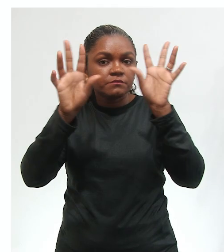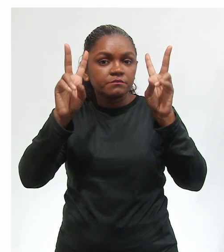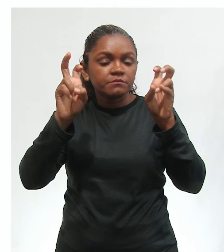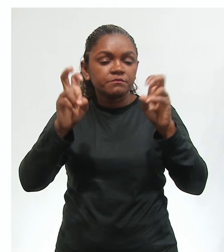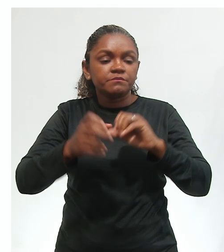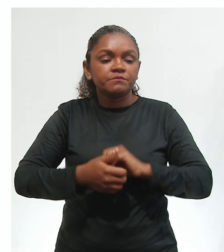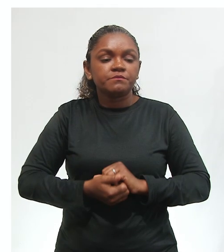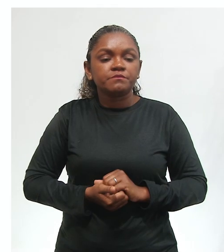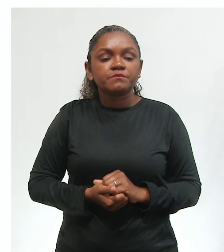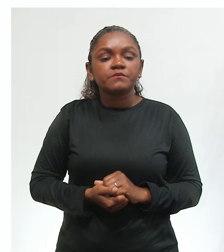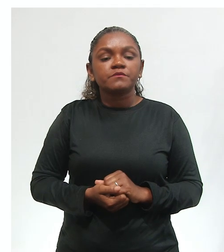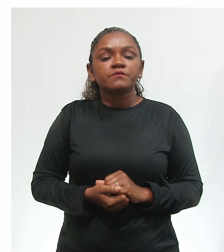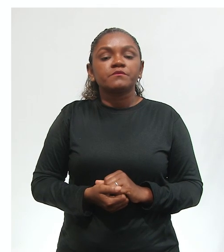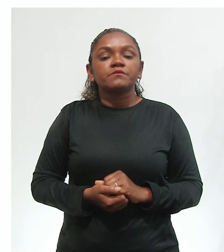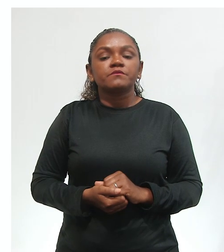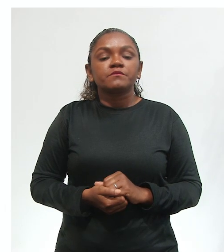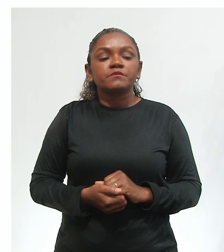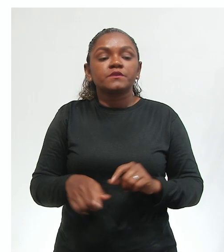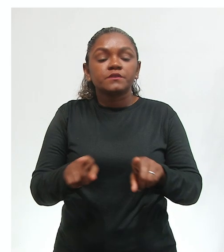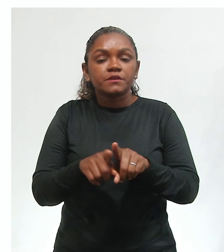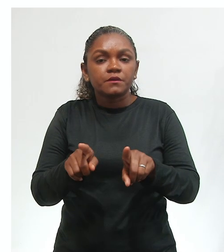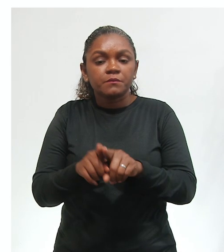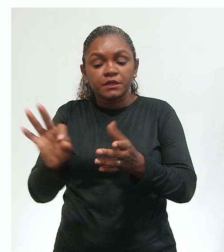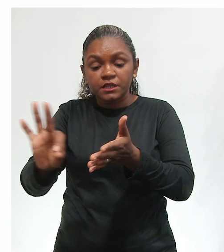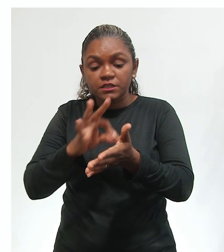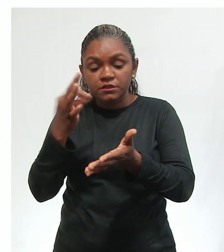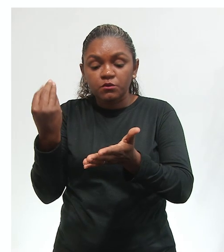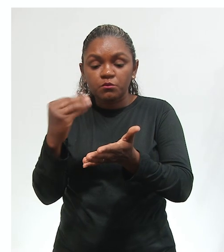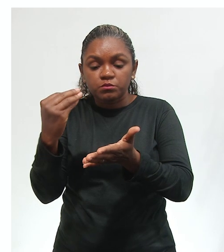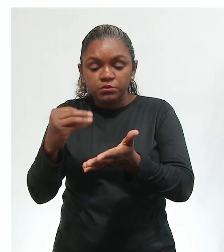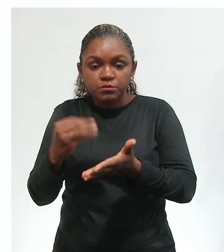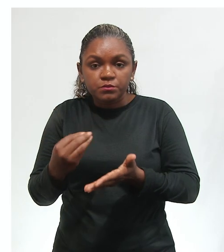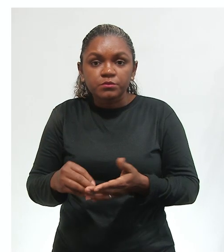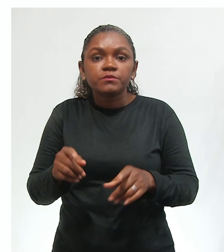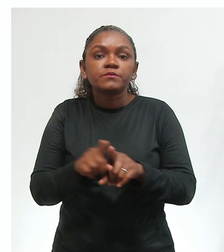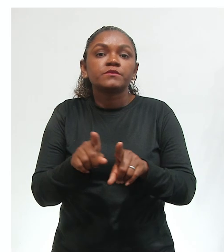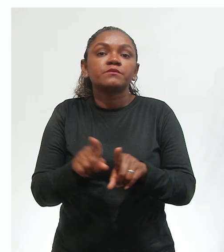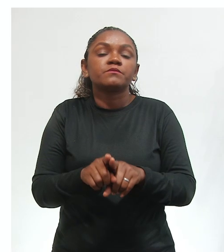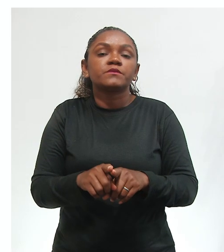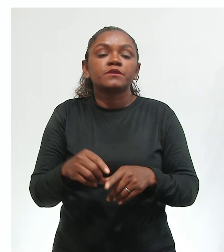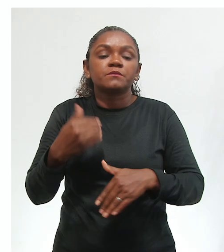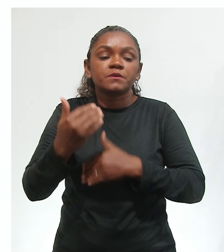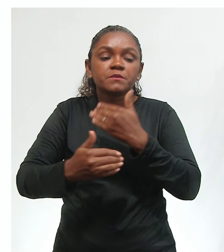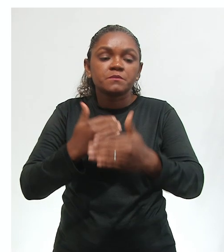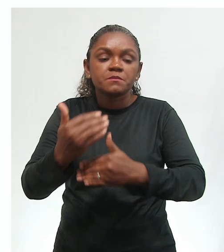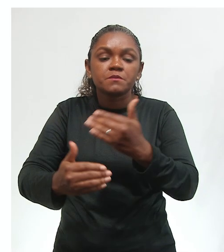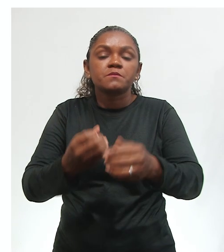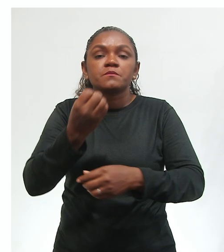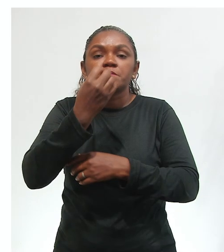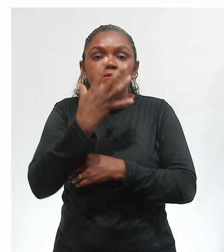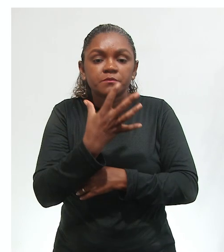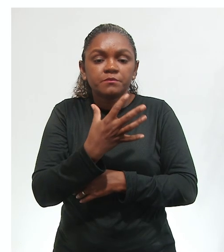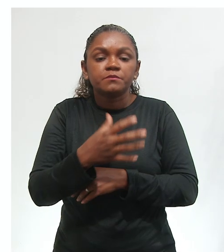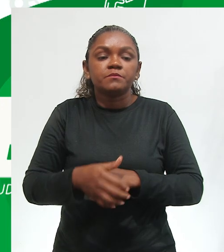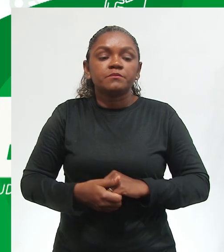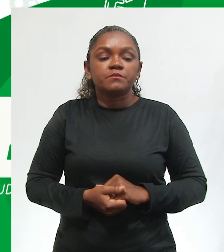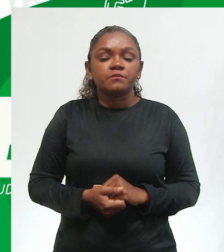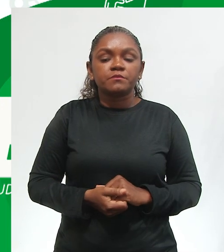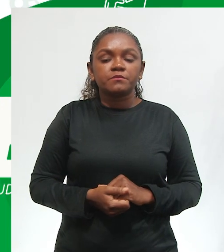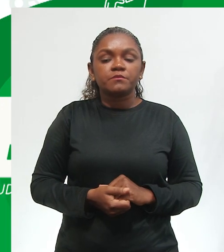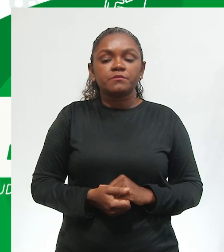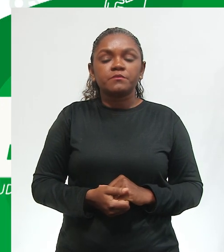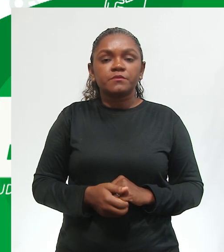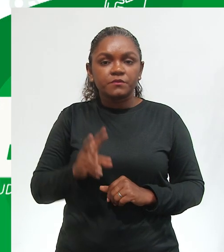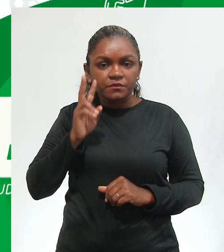registros pessoais antes dos formais e conectar pontos, relacionar procedimentos convencionais aos